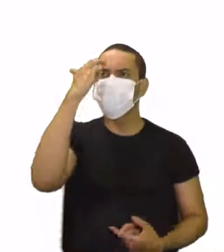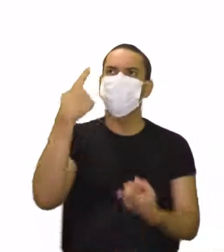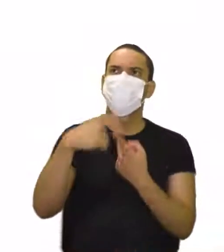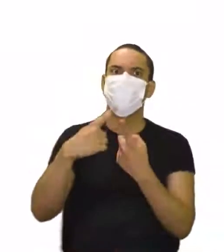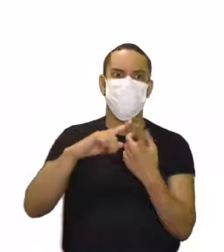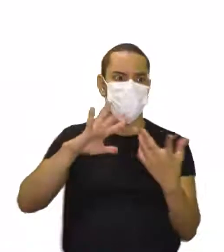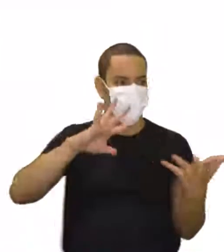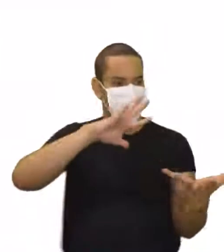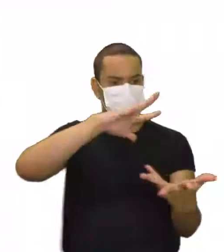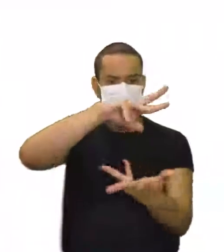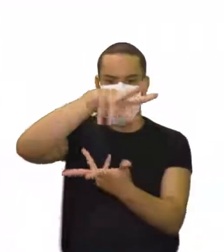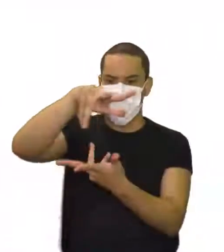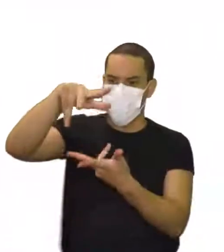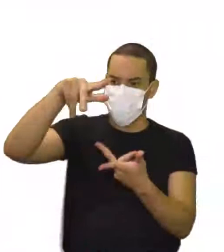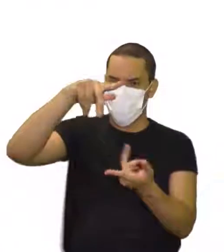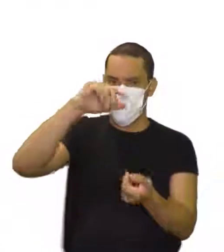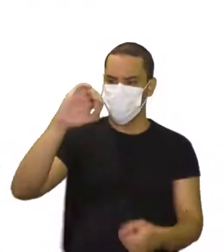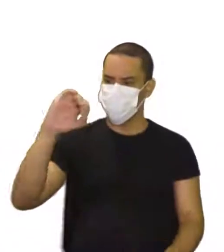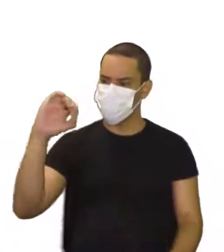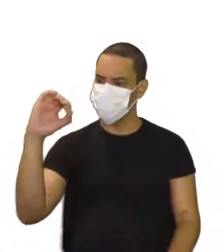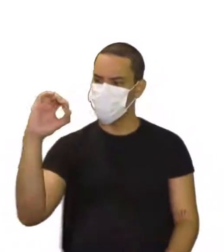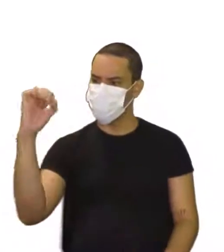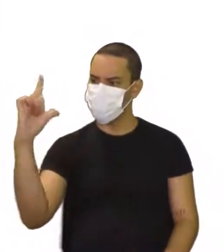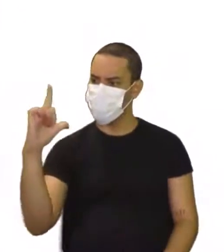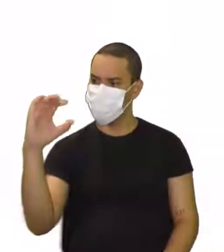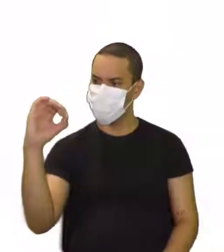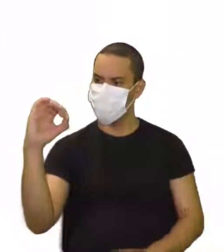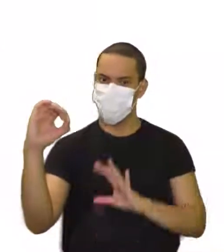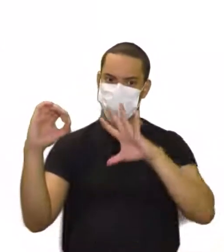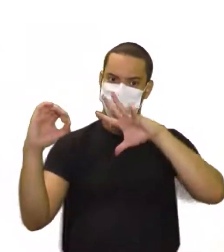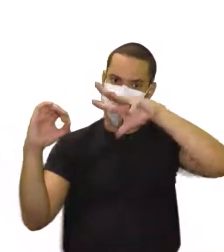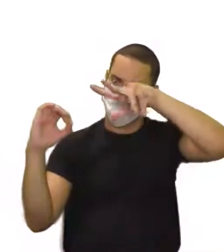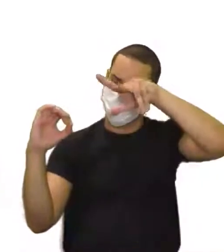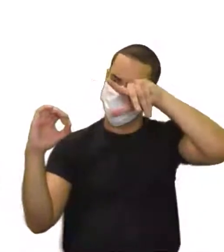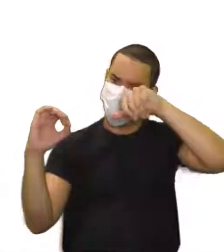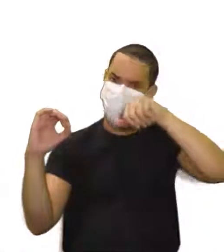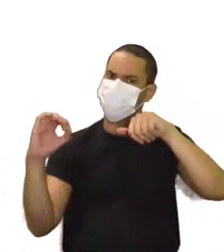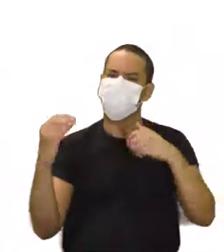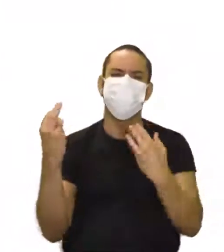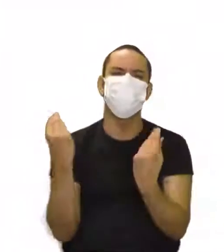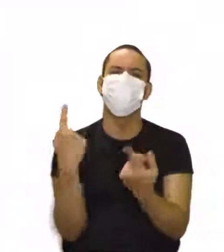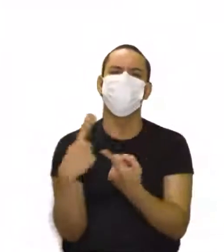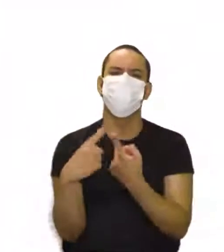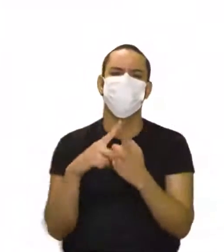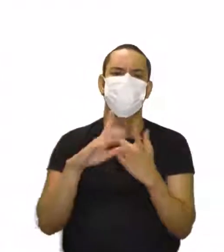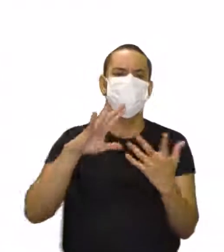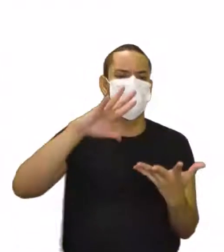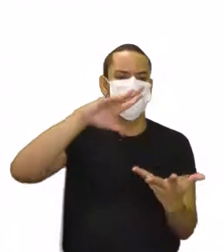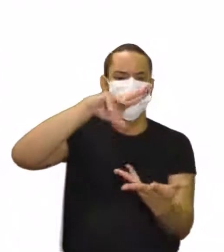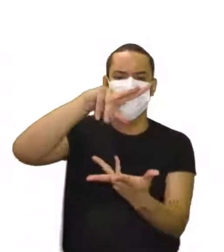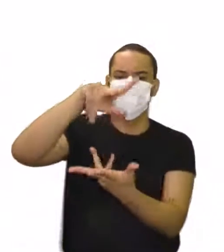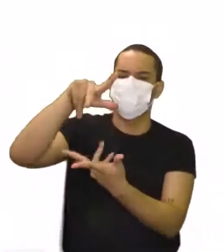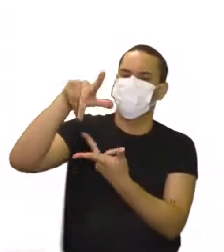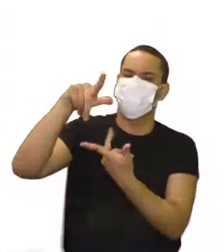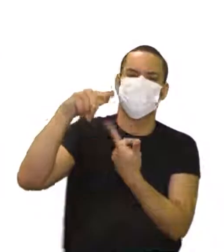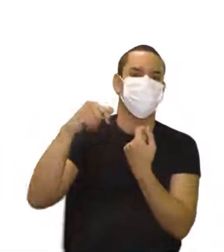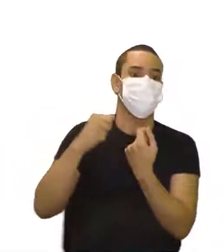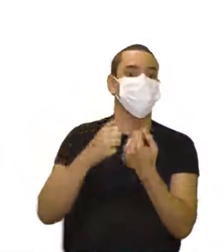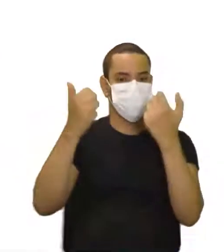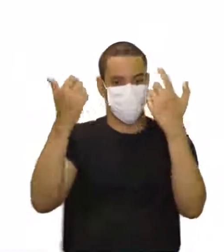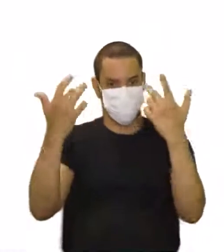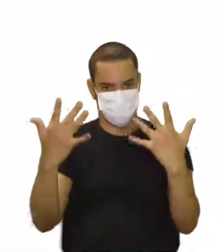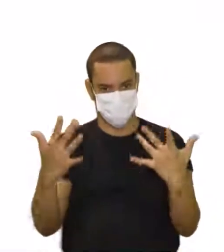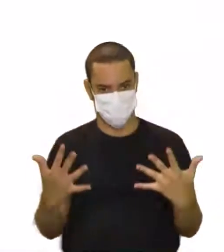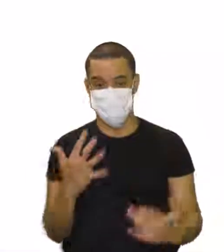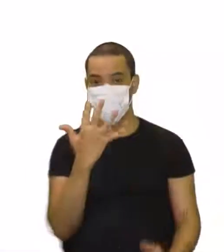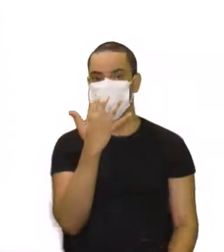Terra gira em torno do Sol? Como que ela entrou em movimento? Do nada. O que aconteceu? Então, a explicação de